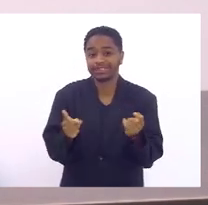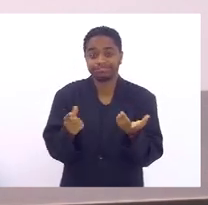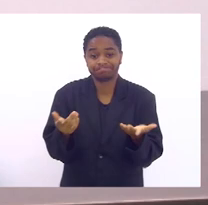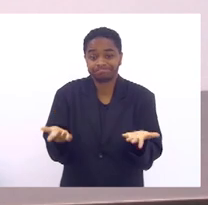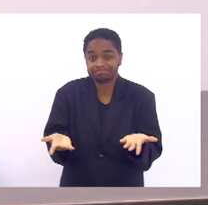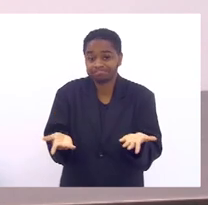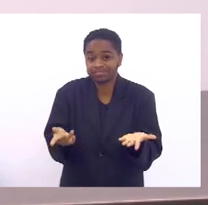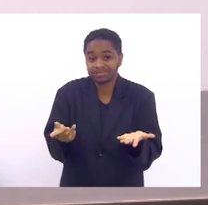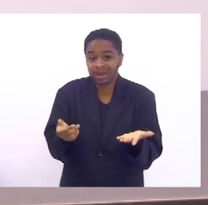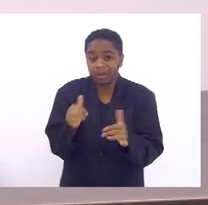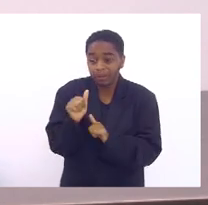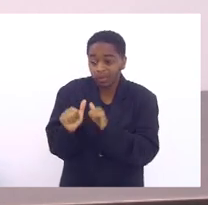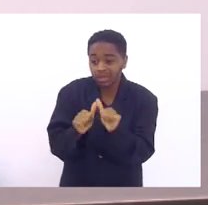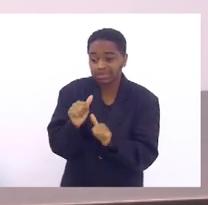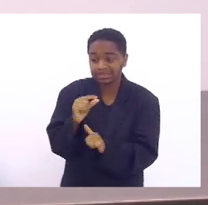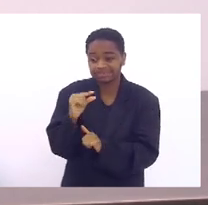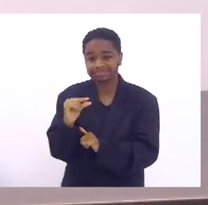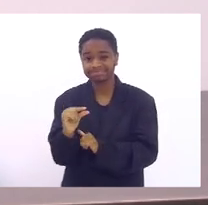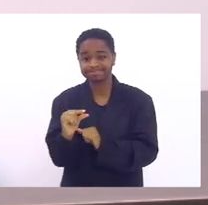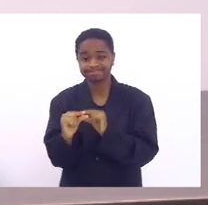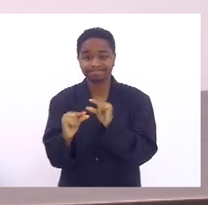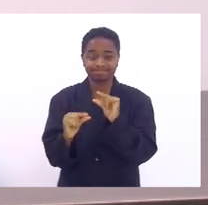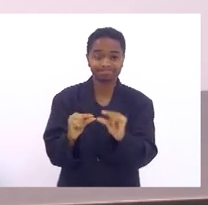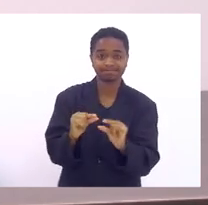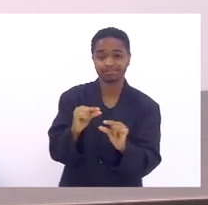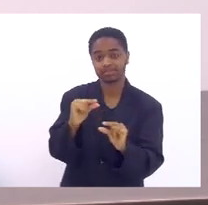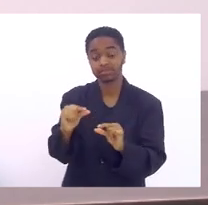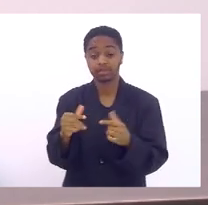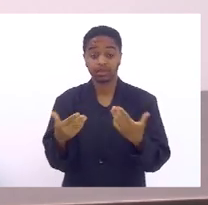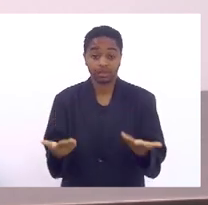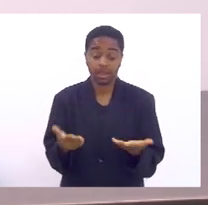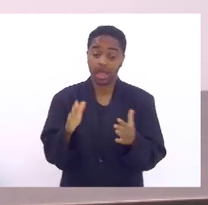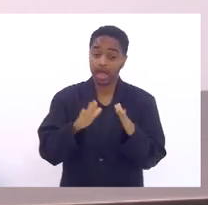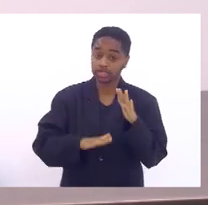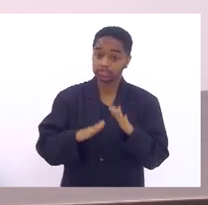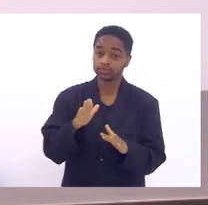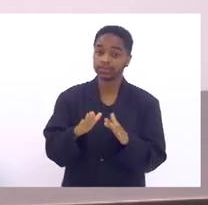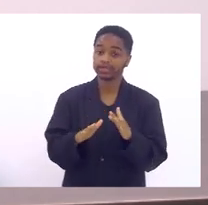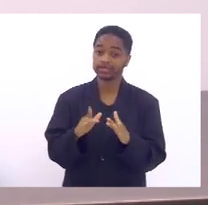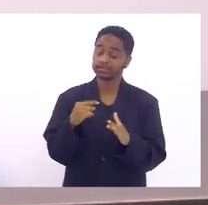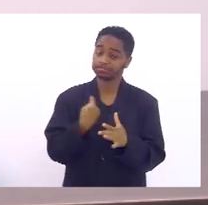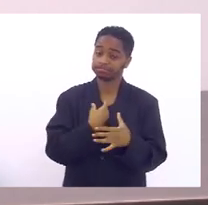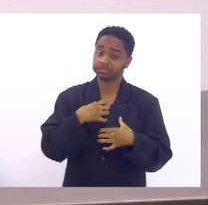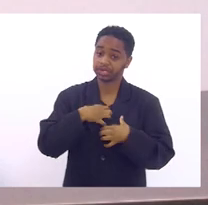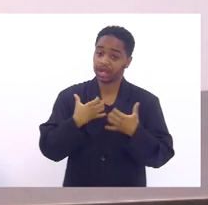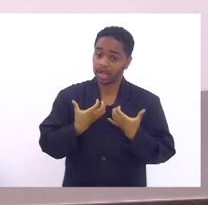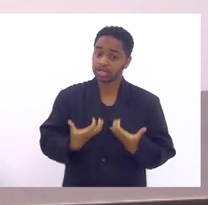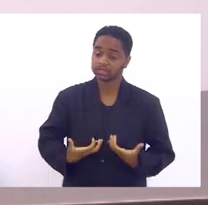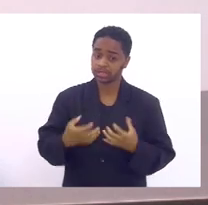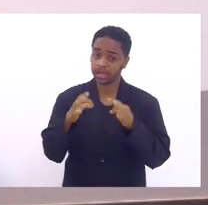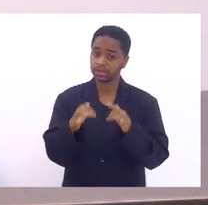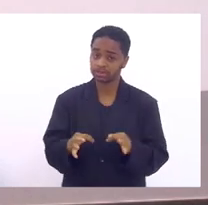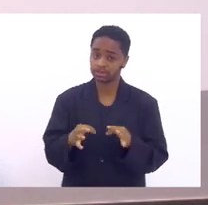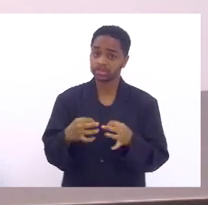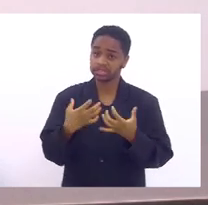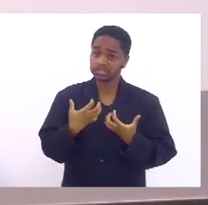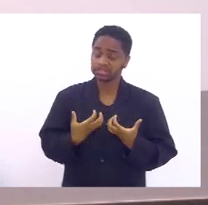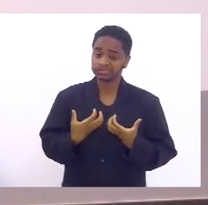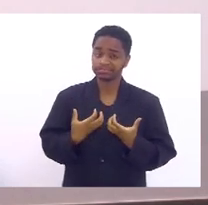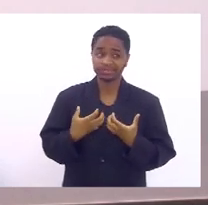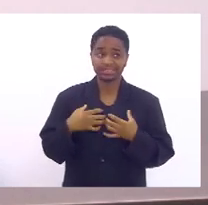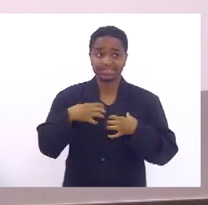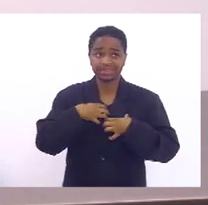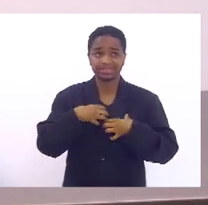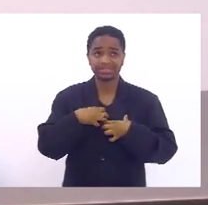é claro mas ela vem a passos lentos né então às vezes a gente cansa né a gente se frustra E